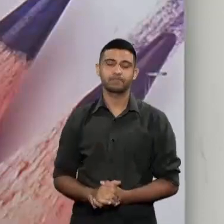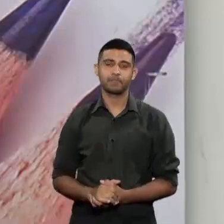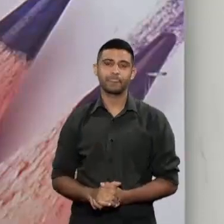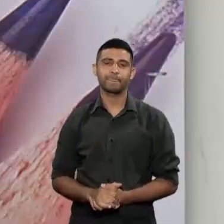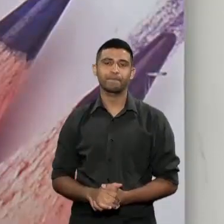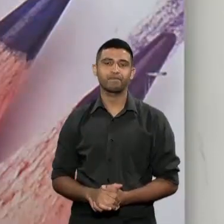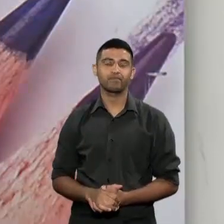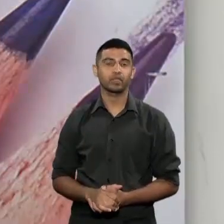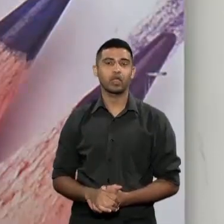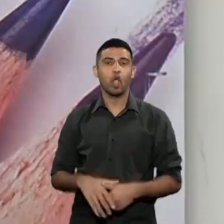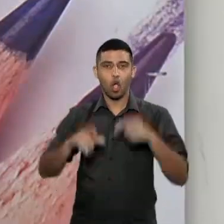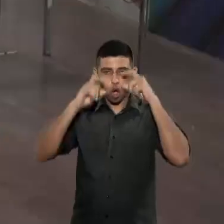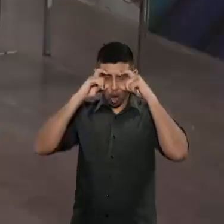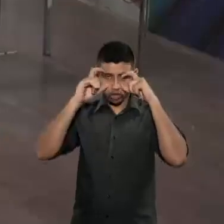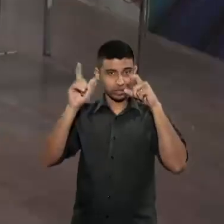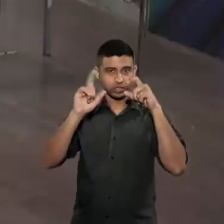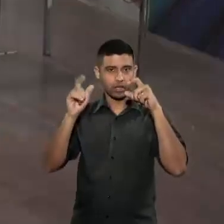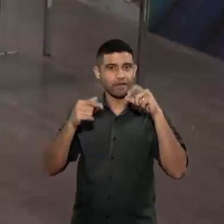custo.